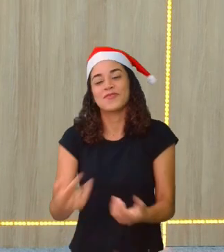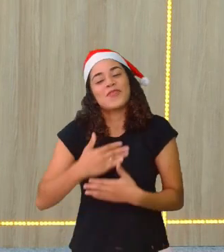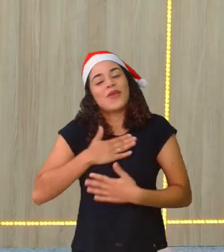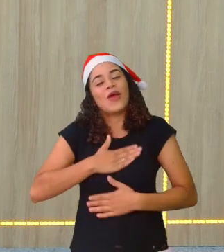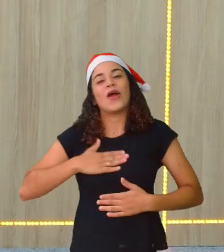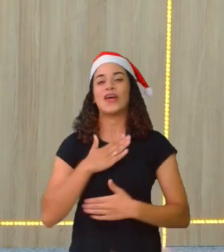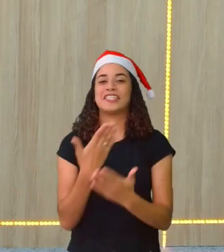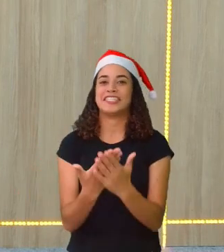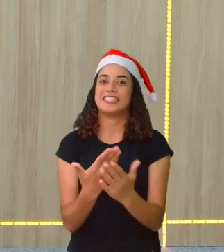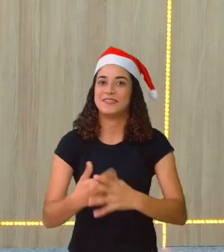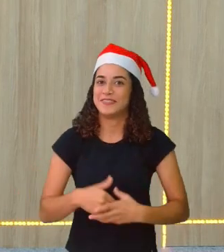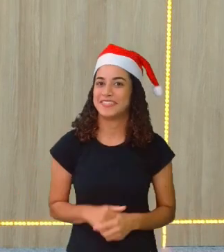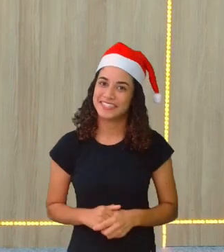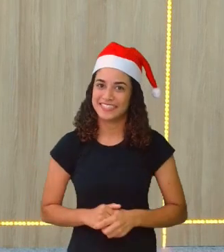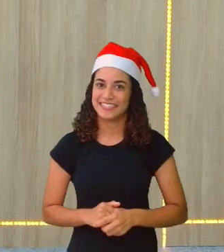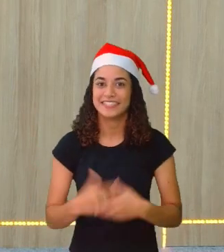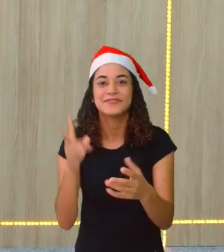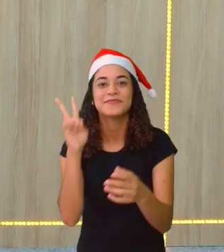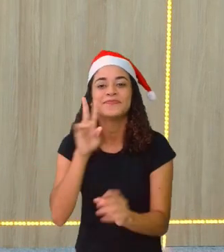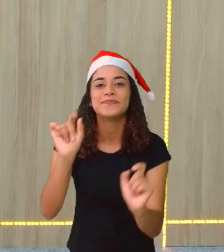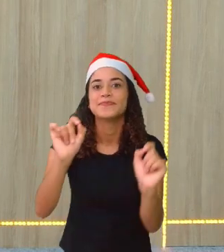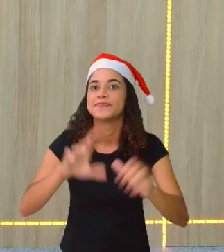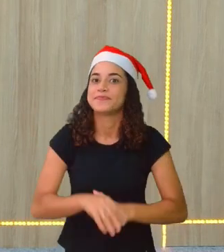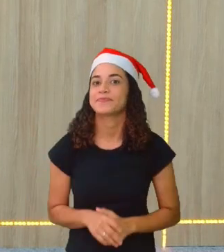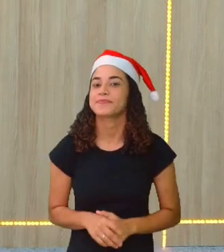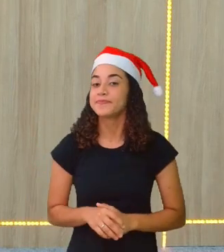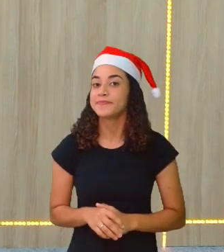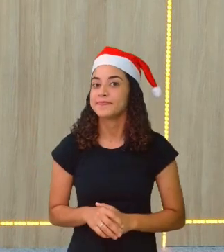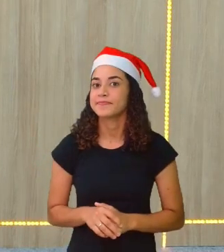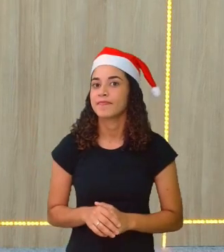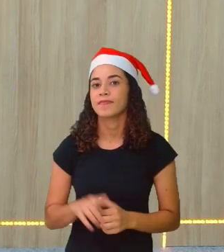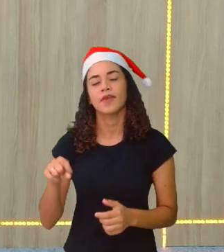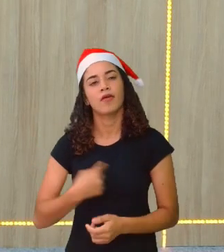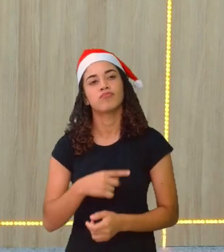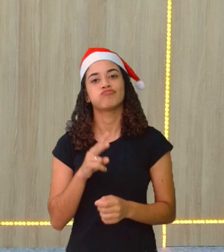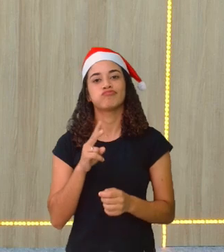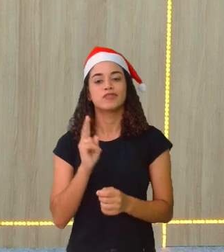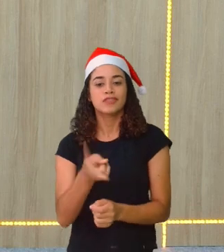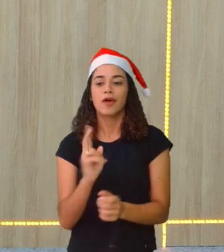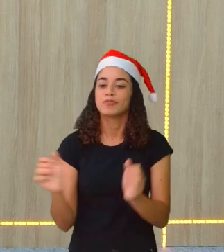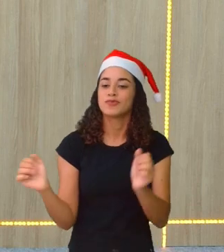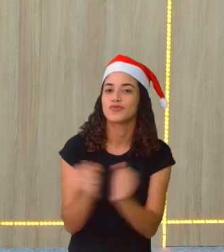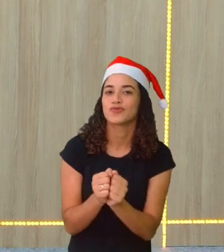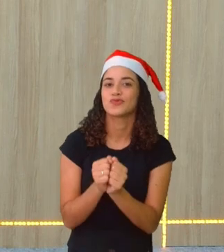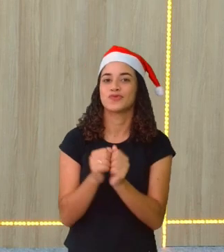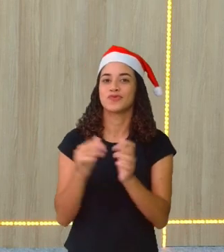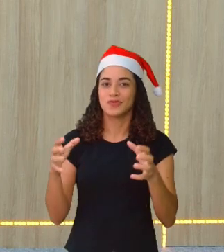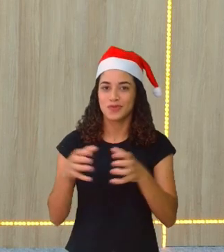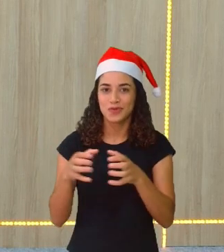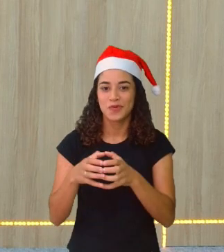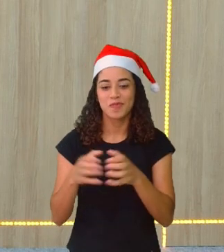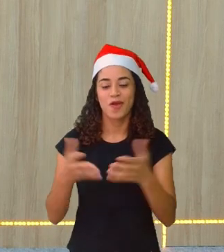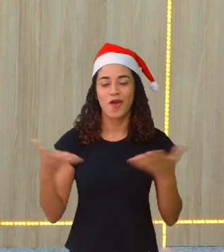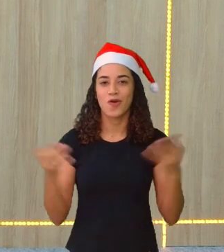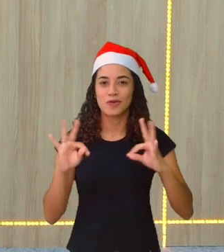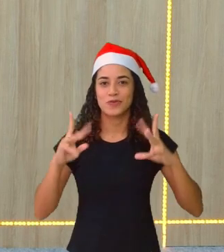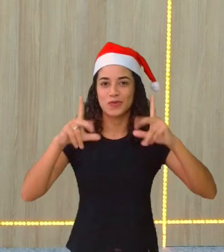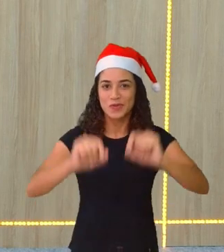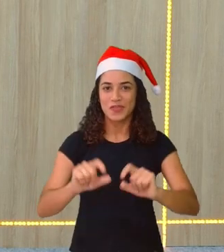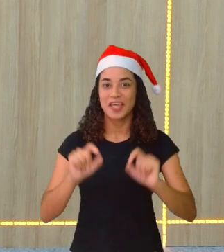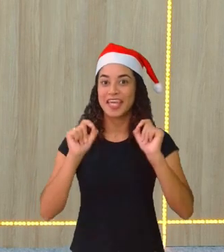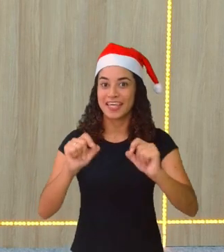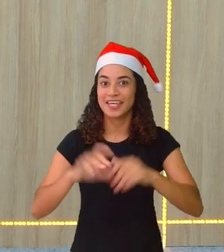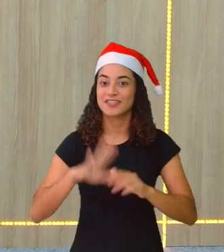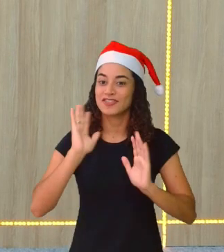da aula. Lembrar, né, que a gente anda sempre bem acompanhado. Hoje também a caráter aqui, ó,